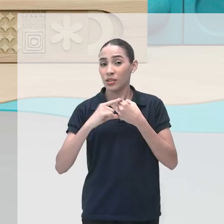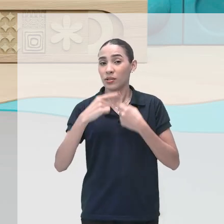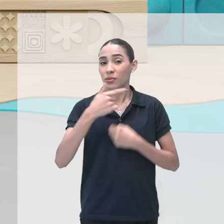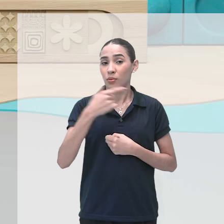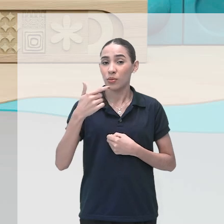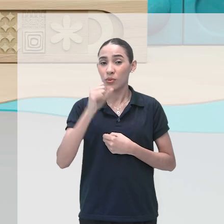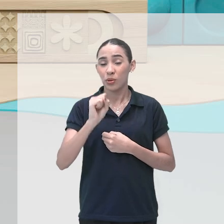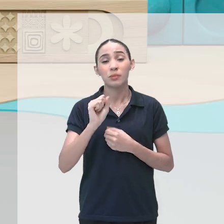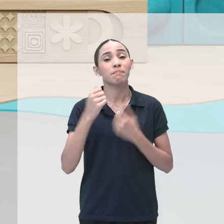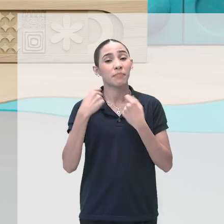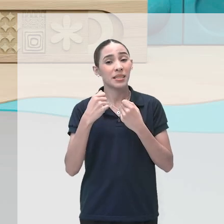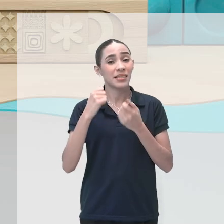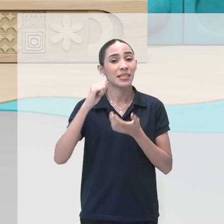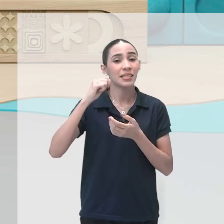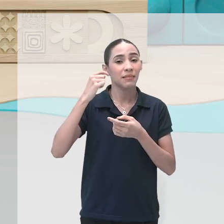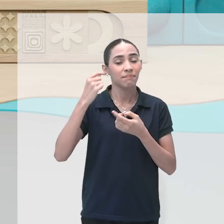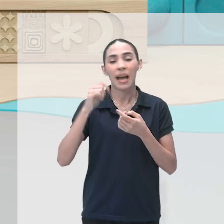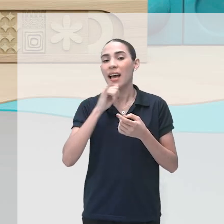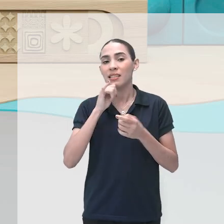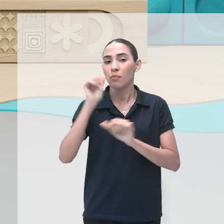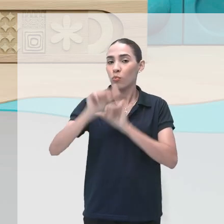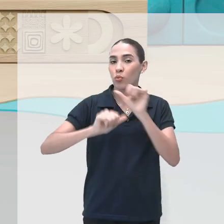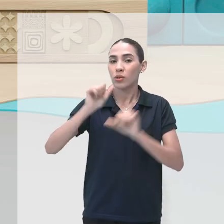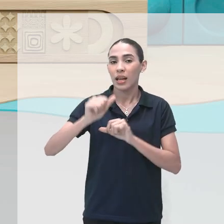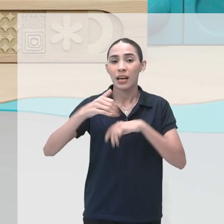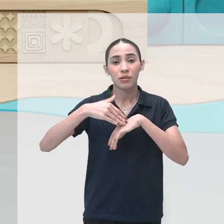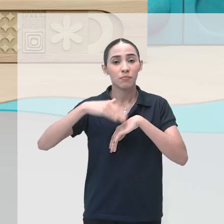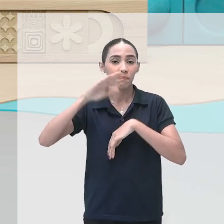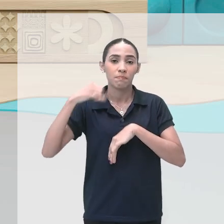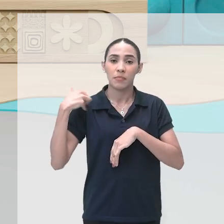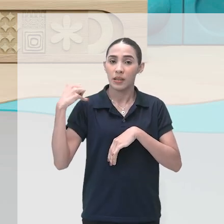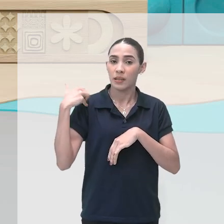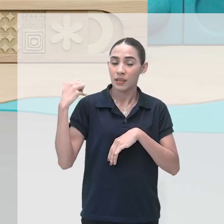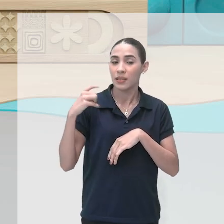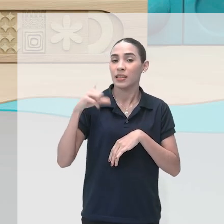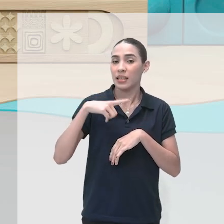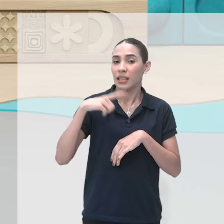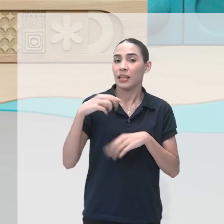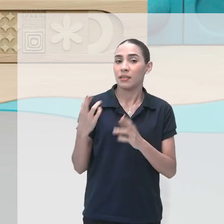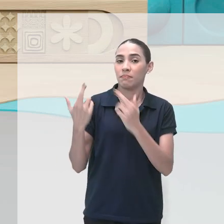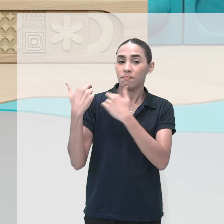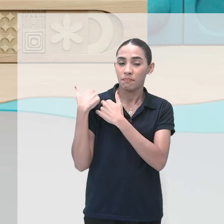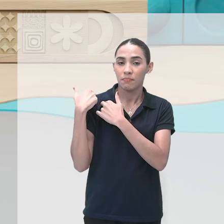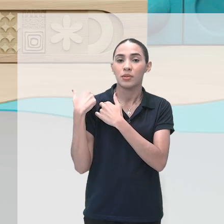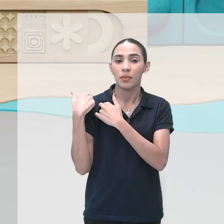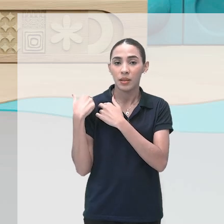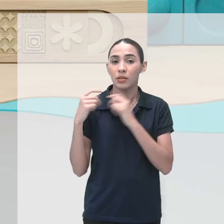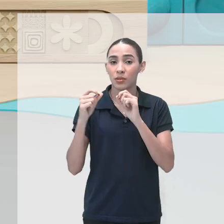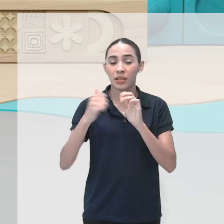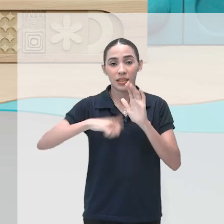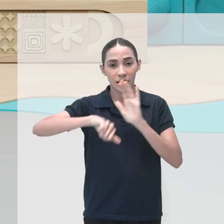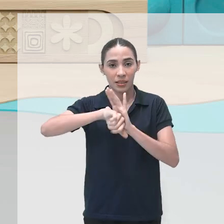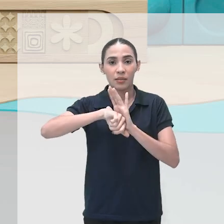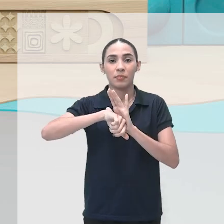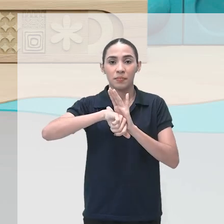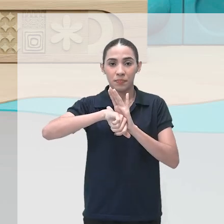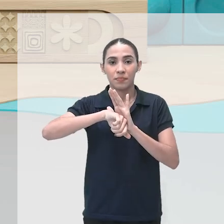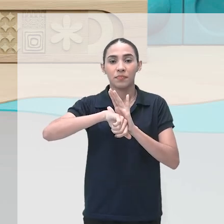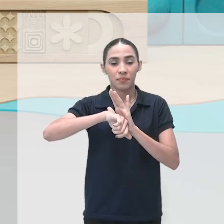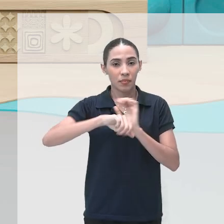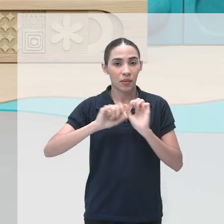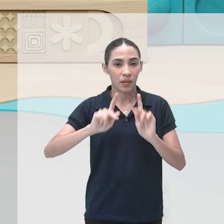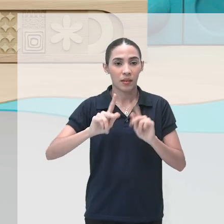ser alterado para permitir que maiores possam ser responsabilizados por seus